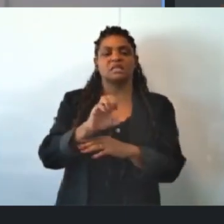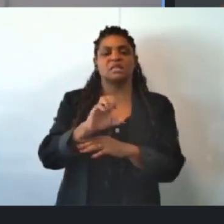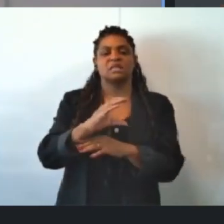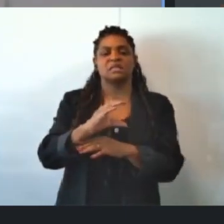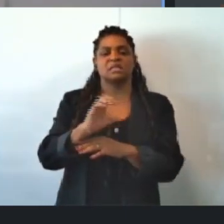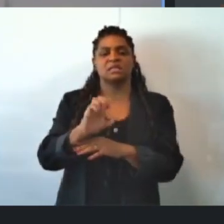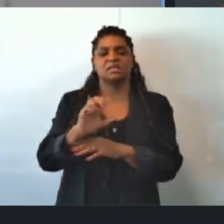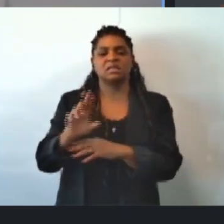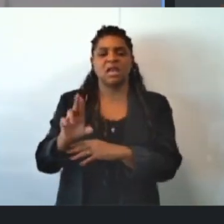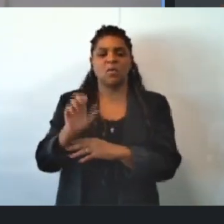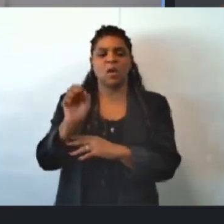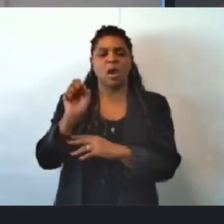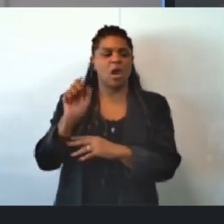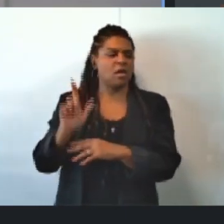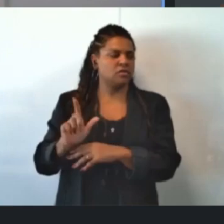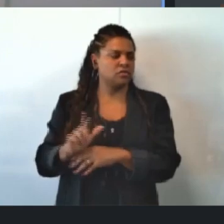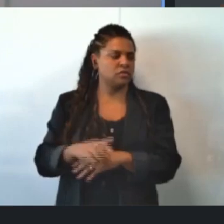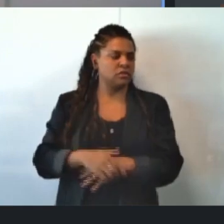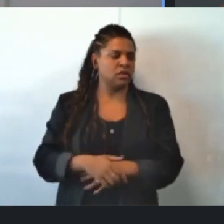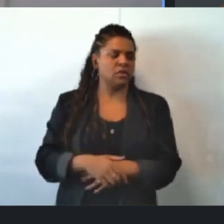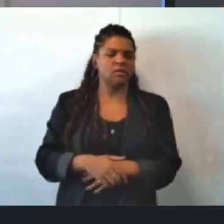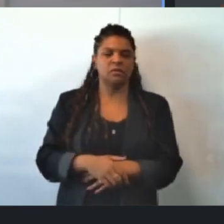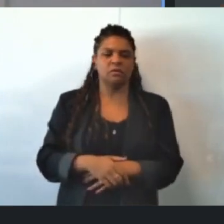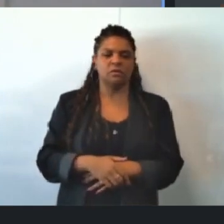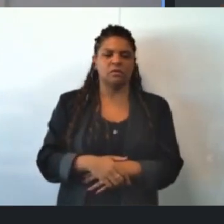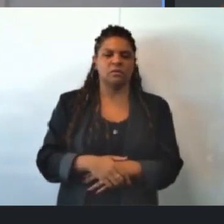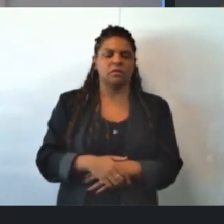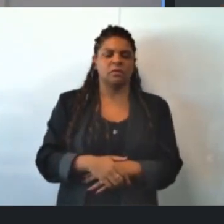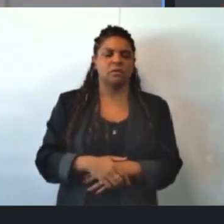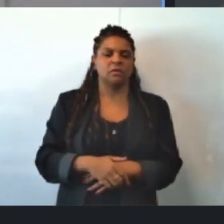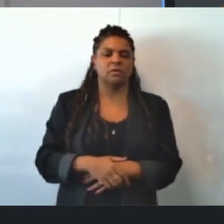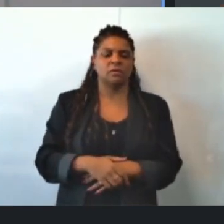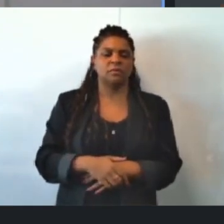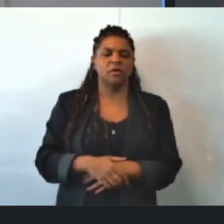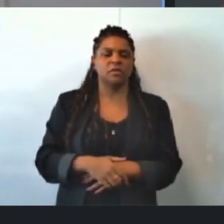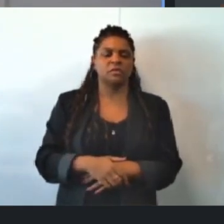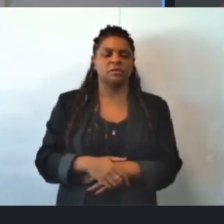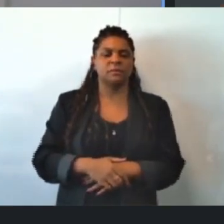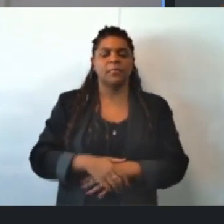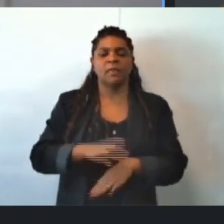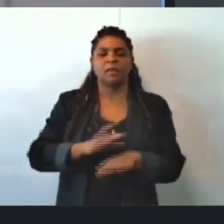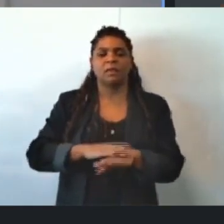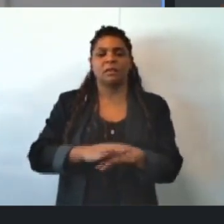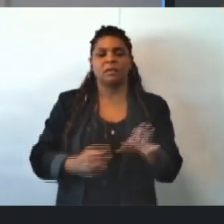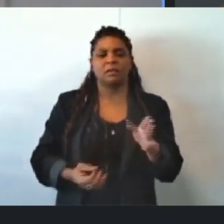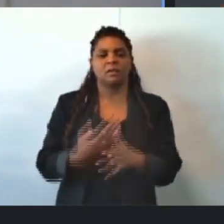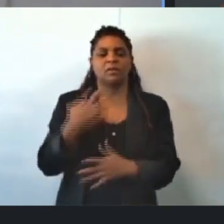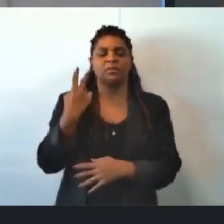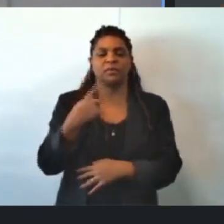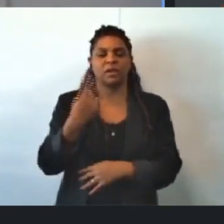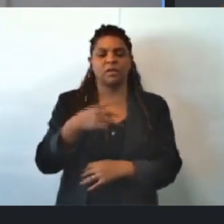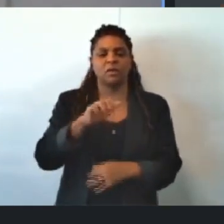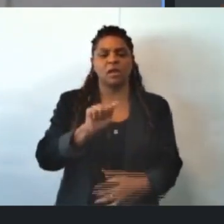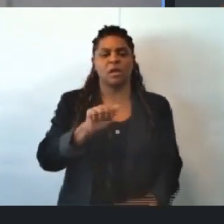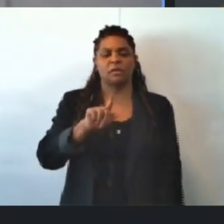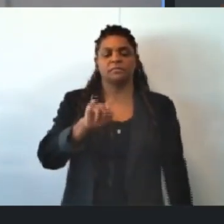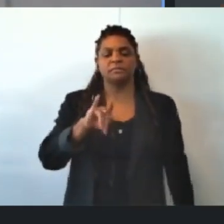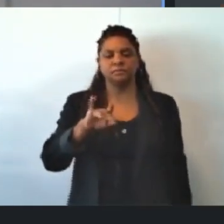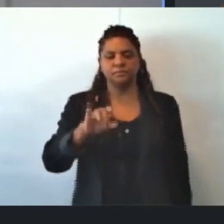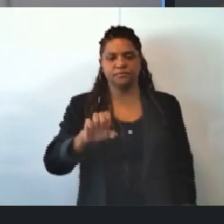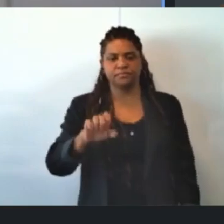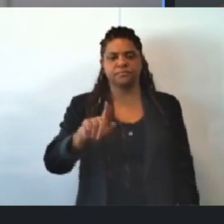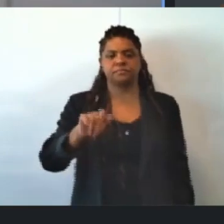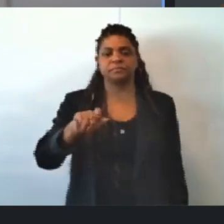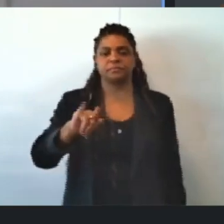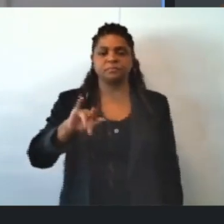de encontro é na rua Radialista Clara Gonçalves, 55, de autoria da vereadora Luíde Gonçalves. Em discussão.